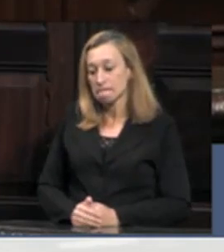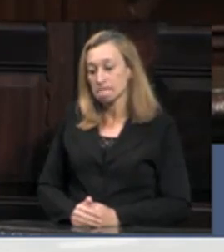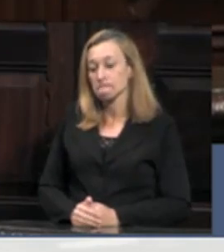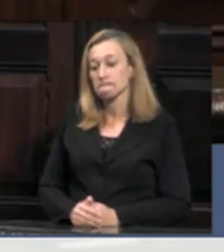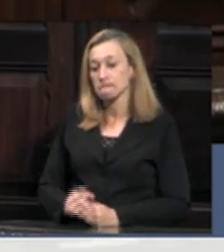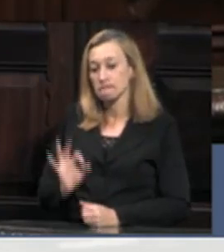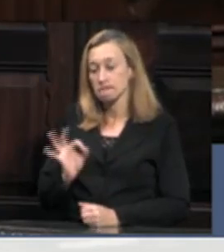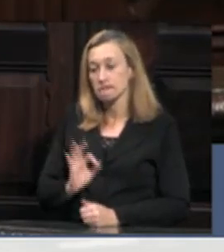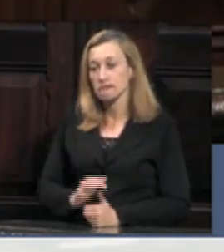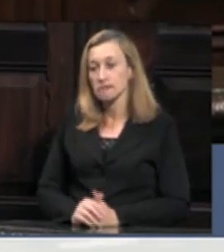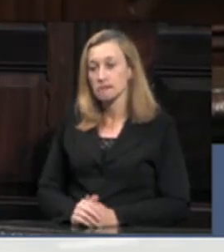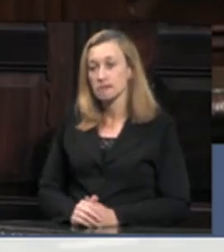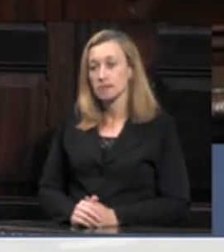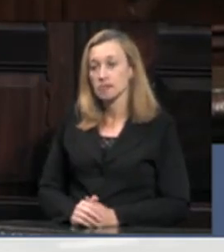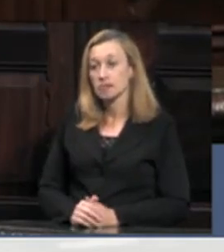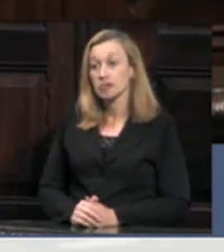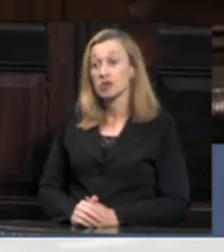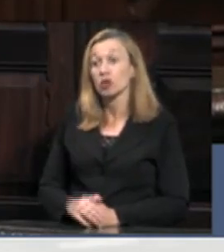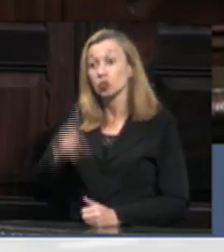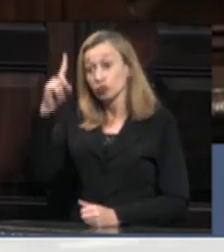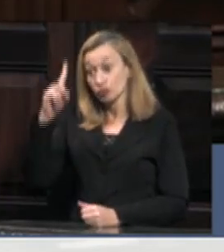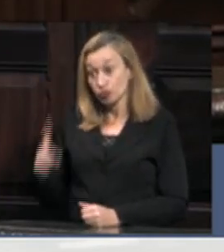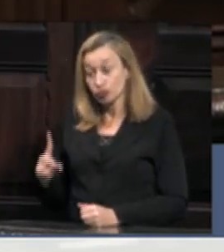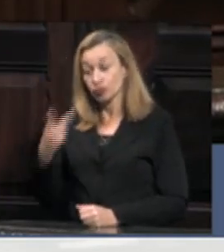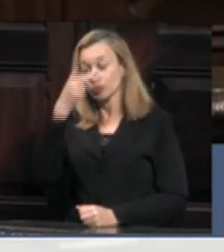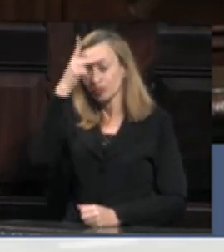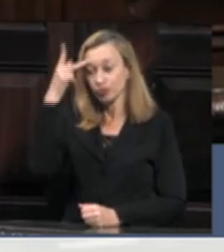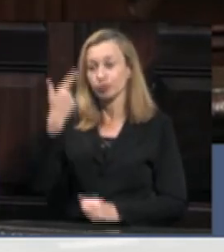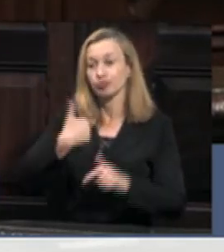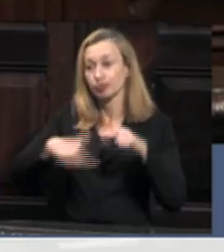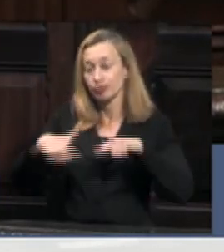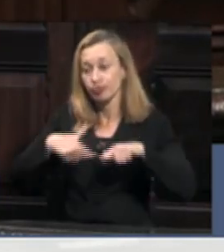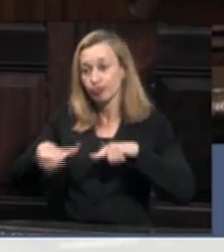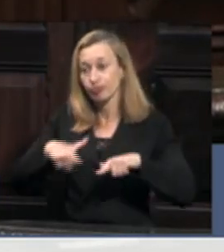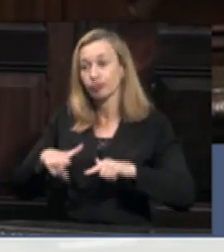Exatamente a garantia do trabalhador público,